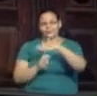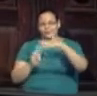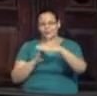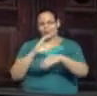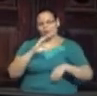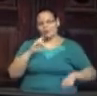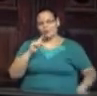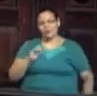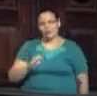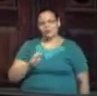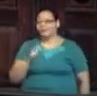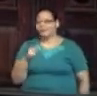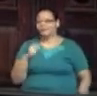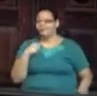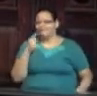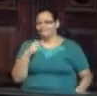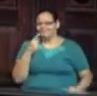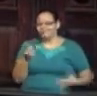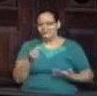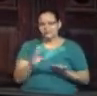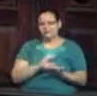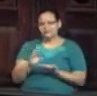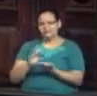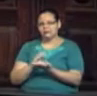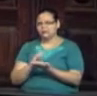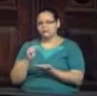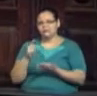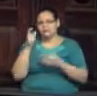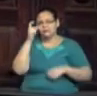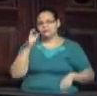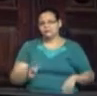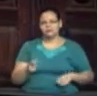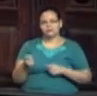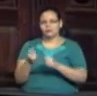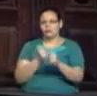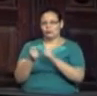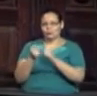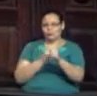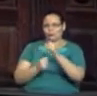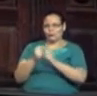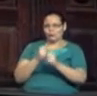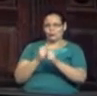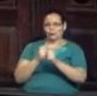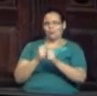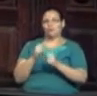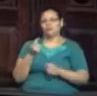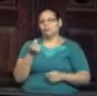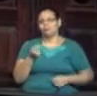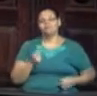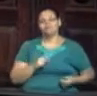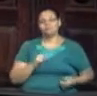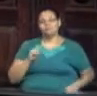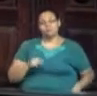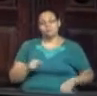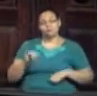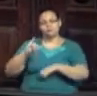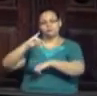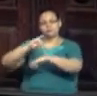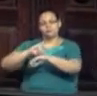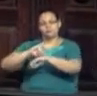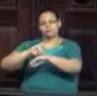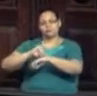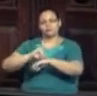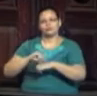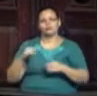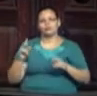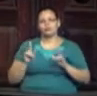não lucrativas, de não interesse econômico-financeiro. E a capital, com o mesmo